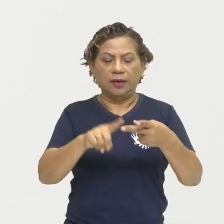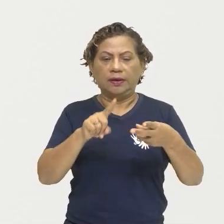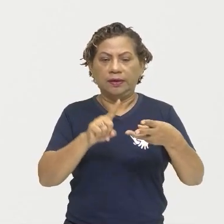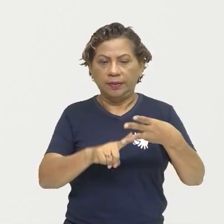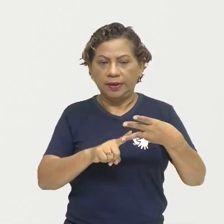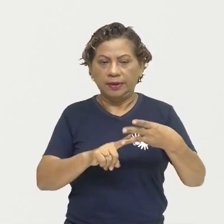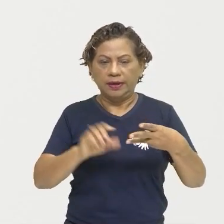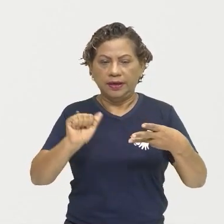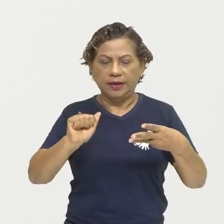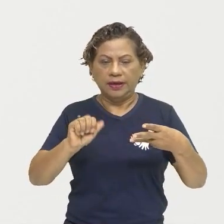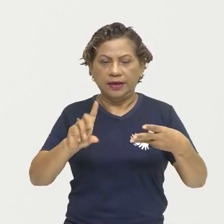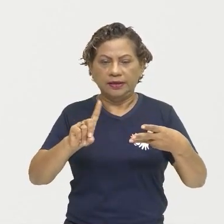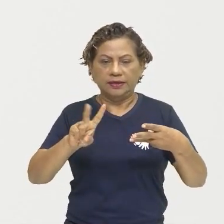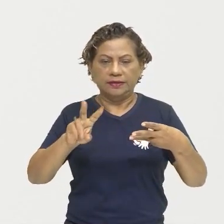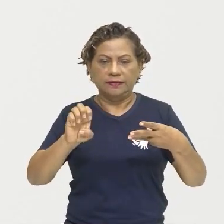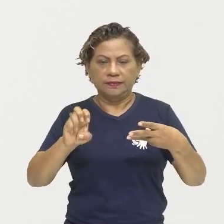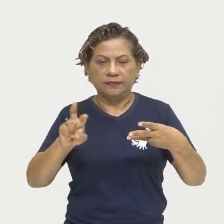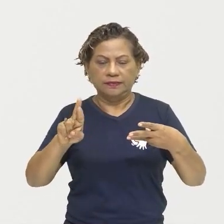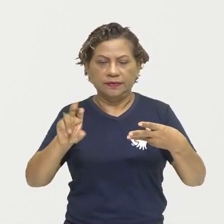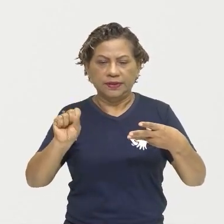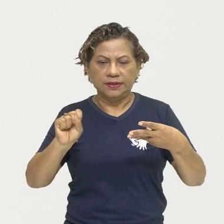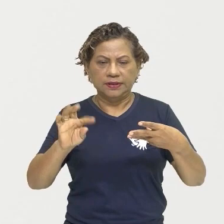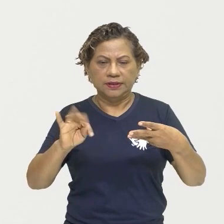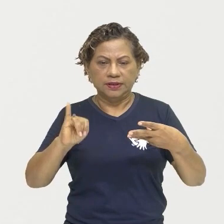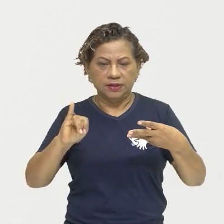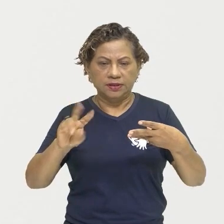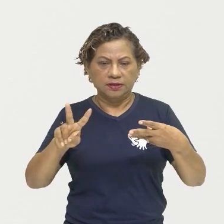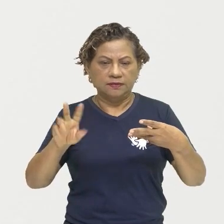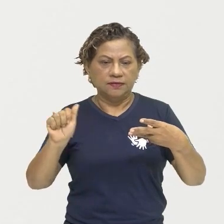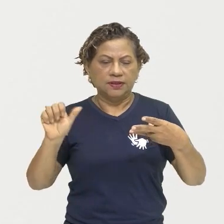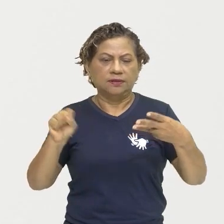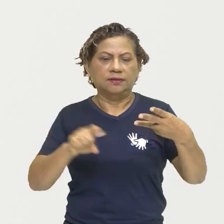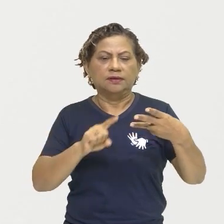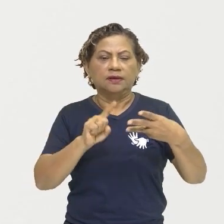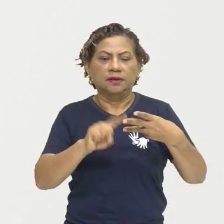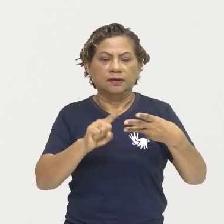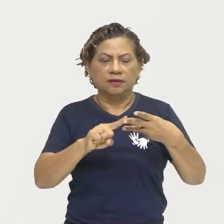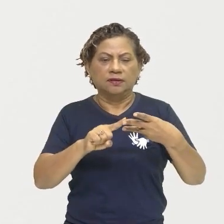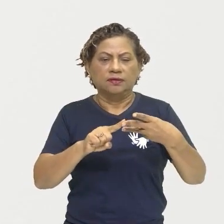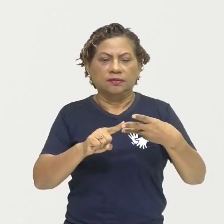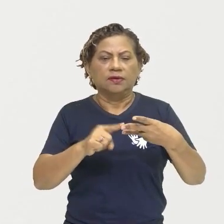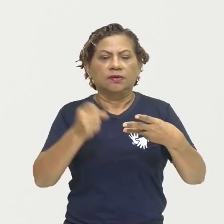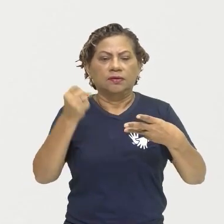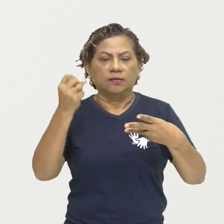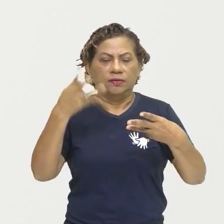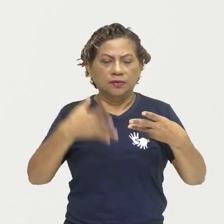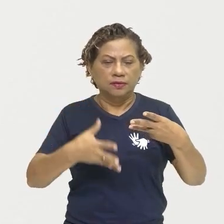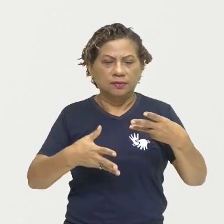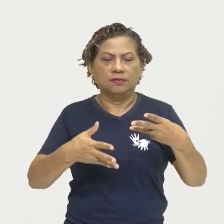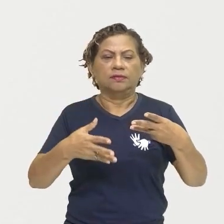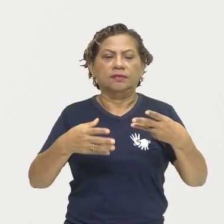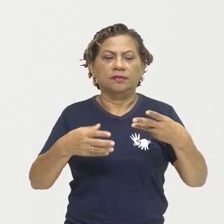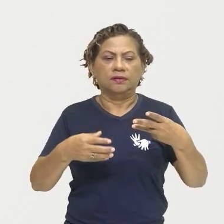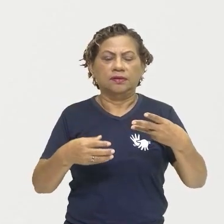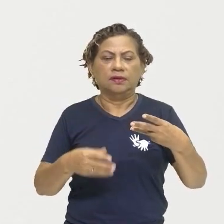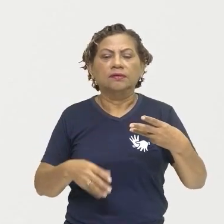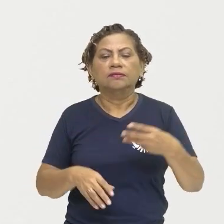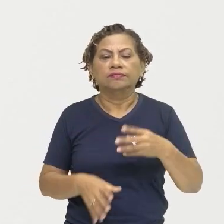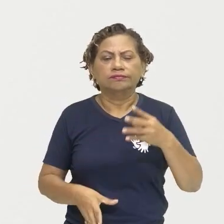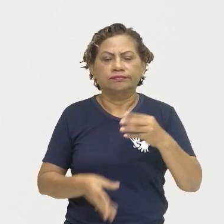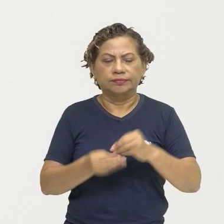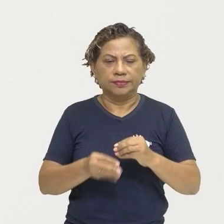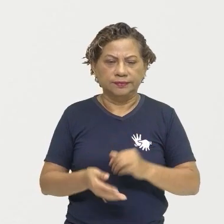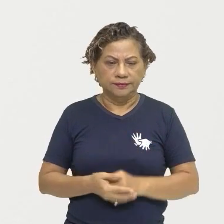aí. Não pude comparecer ao aniversário. Contudo, enviei meu presente. Note essa